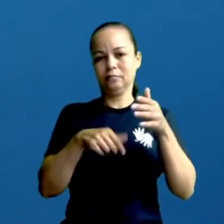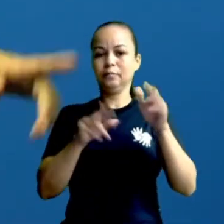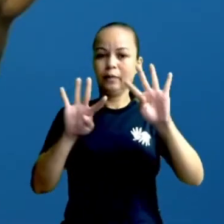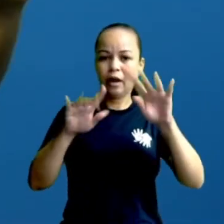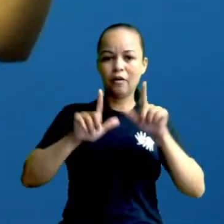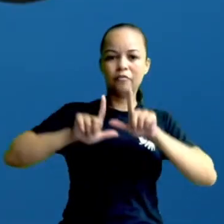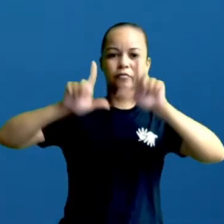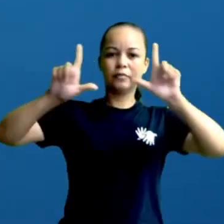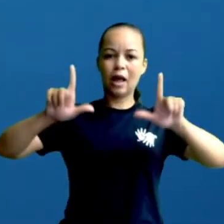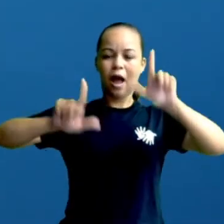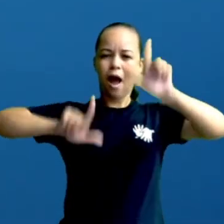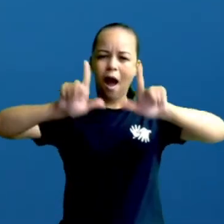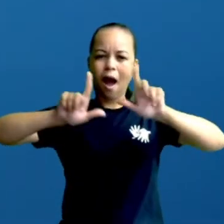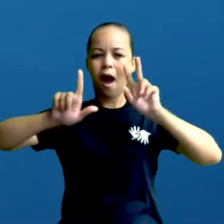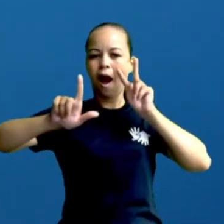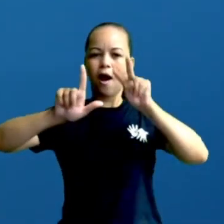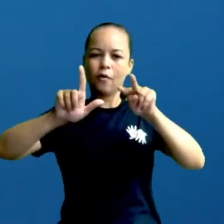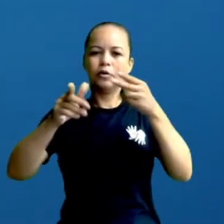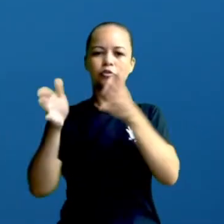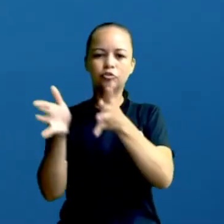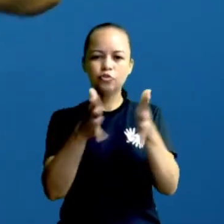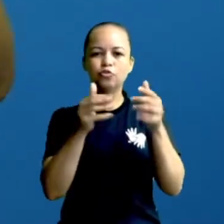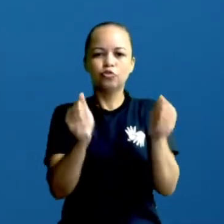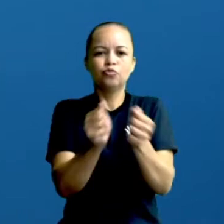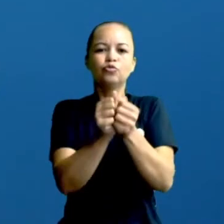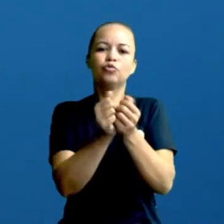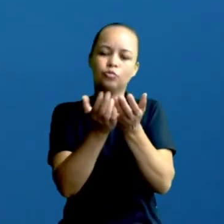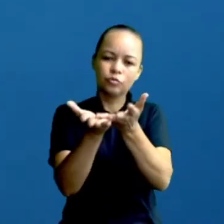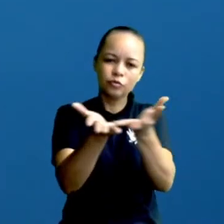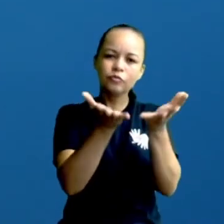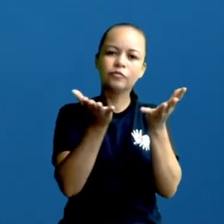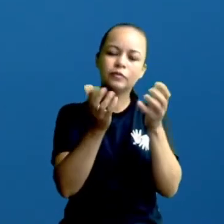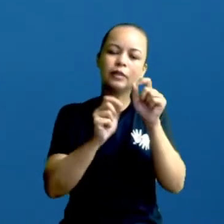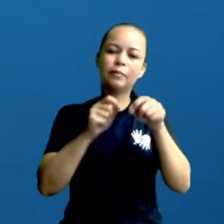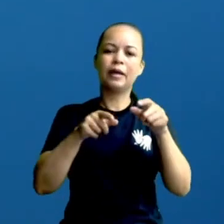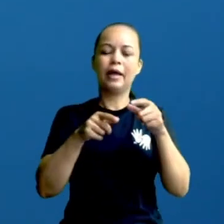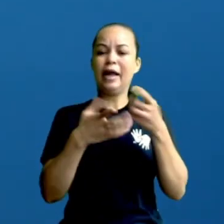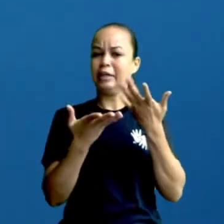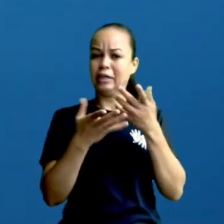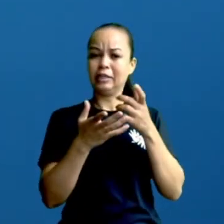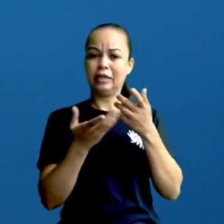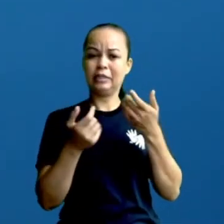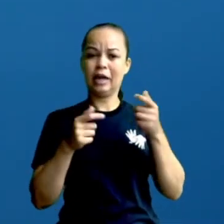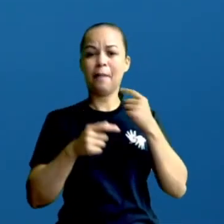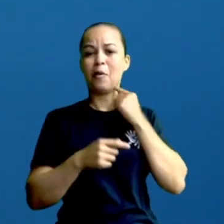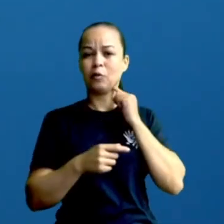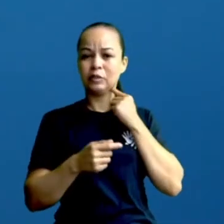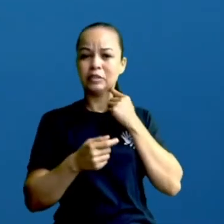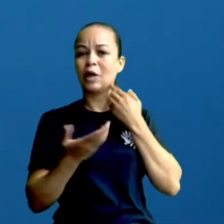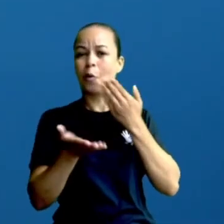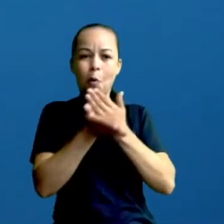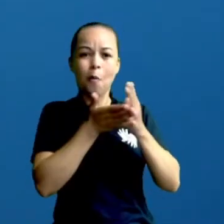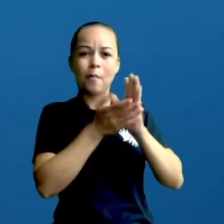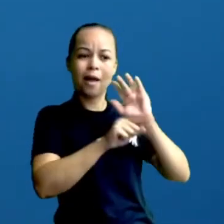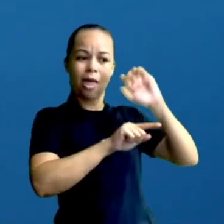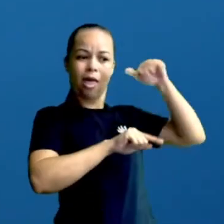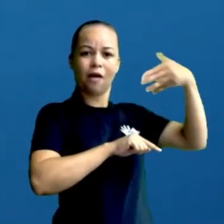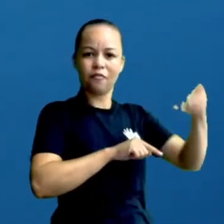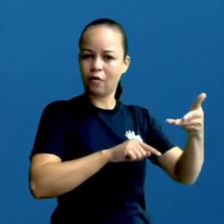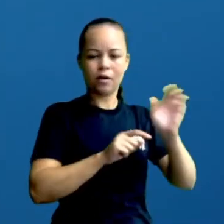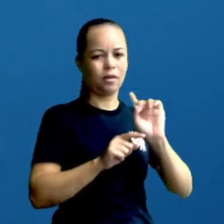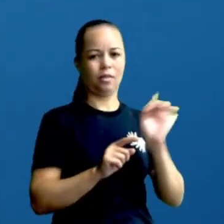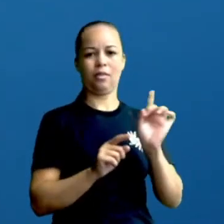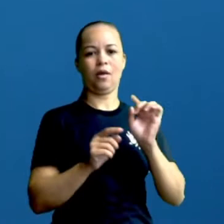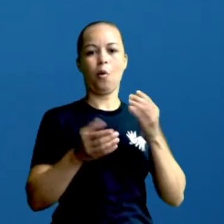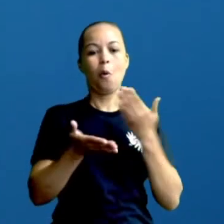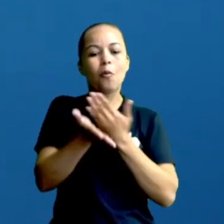poluição, gente, ela não começa lá do grande, de fora não, ela começa da nossa casa. Então a gente tem que começar a pensar em não poluir a partir da